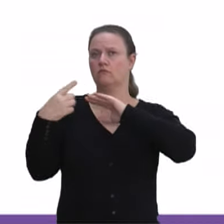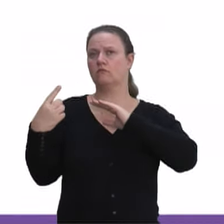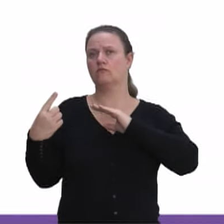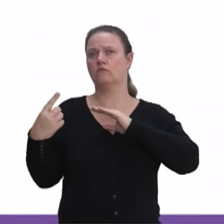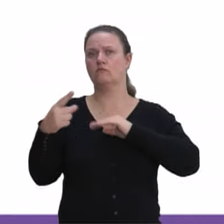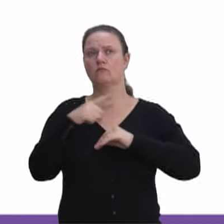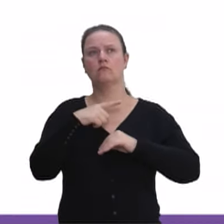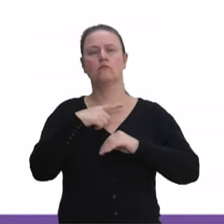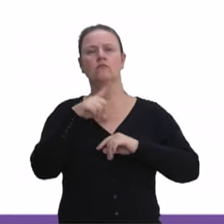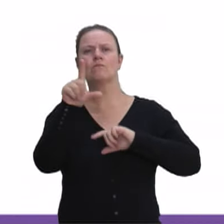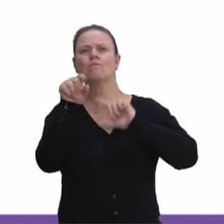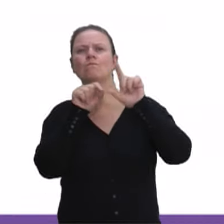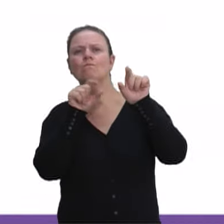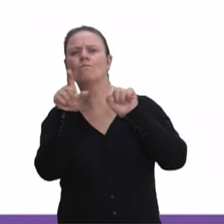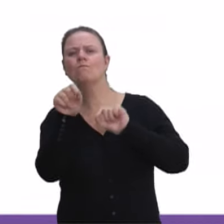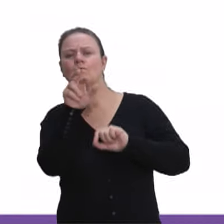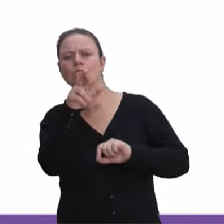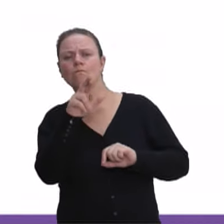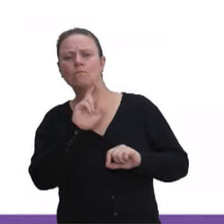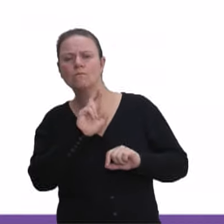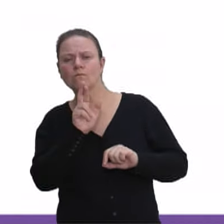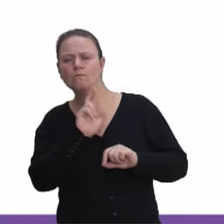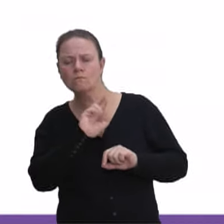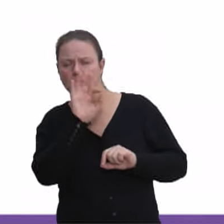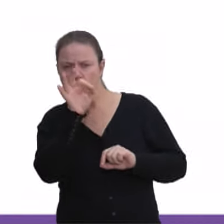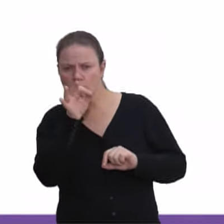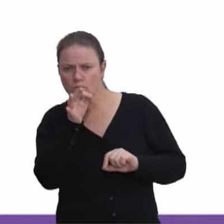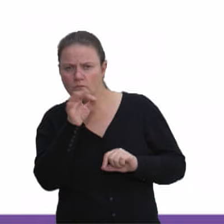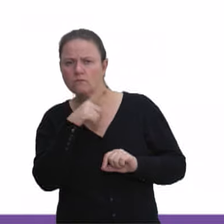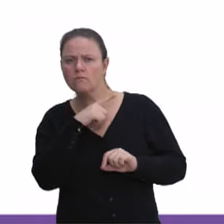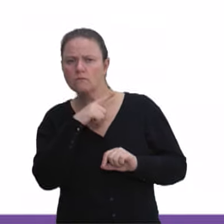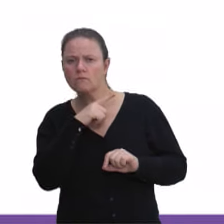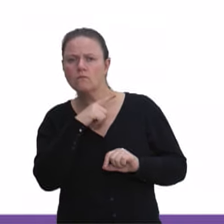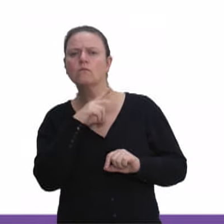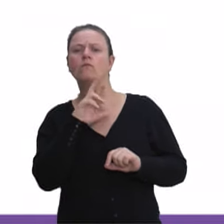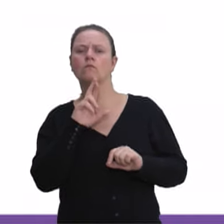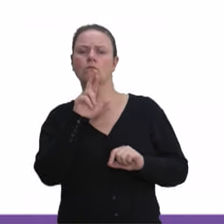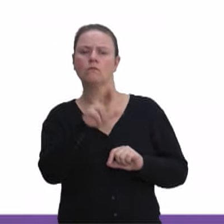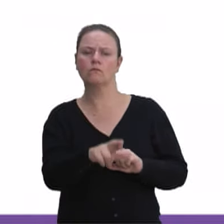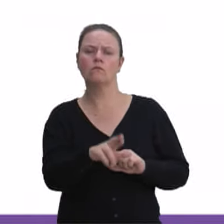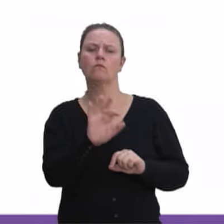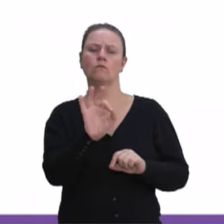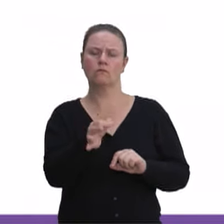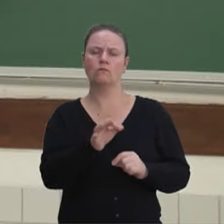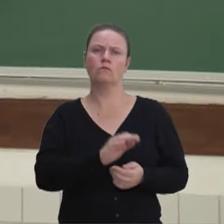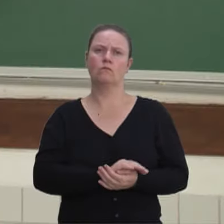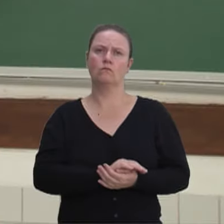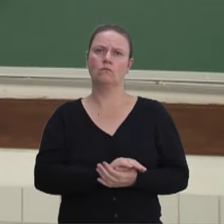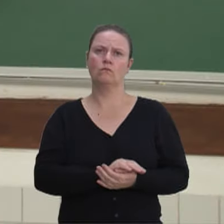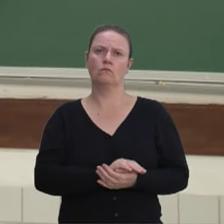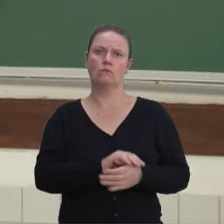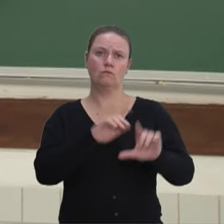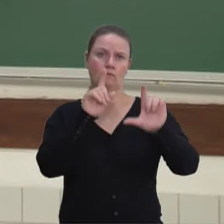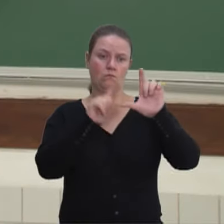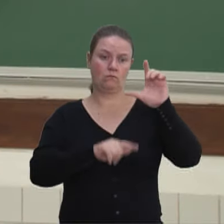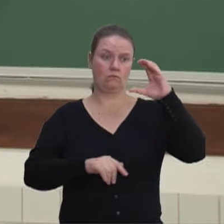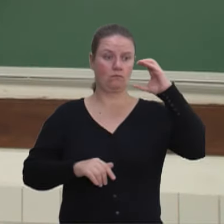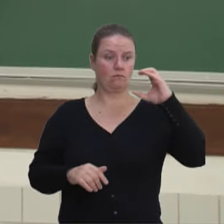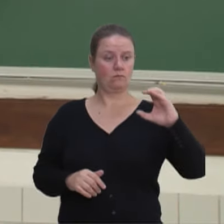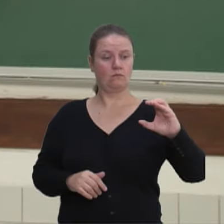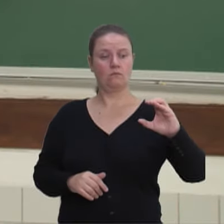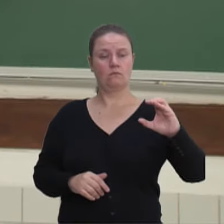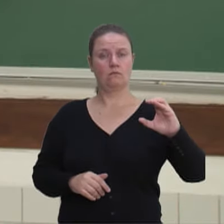tem essa? Sim. Se eu ver ali, minha alternativa C, ela dá raiz de